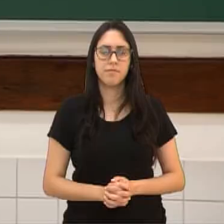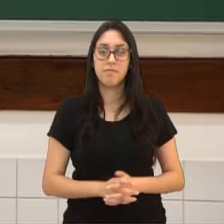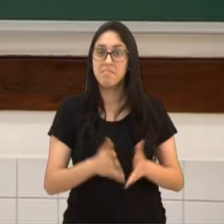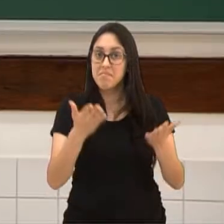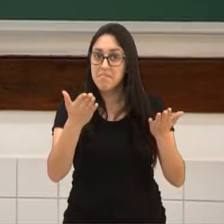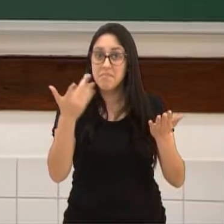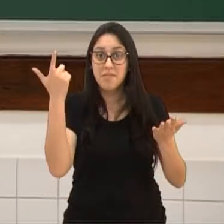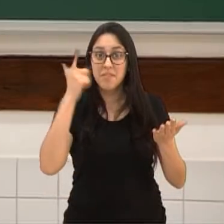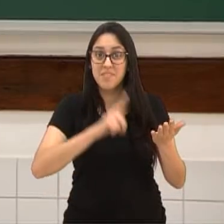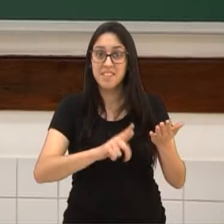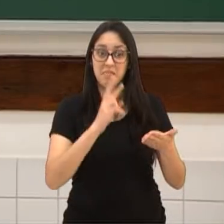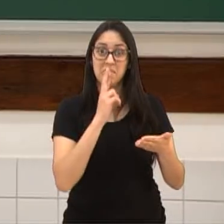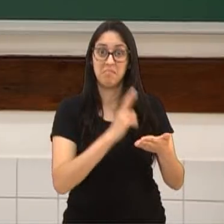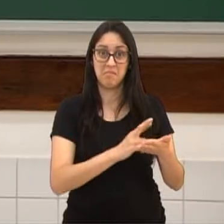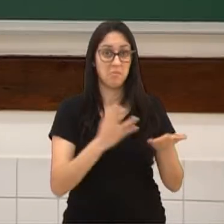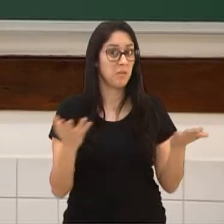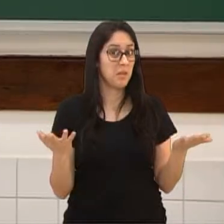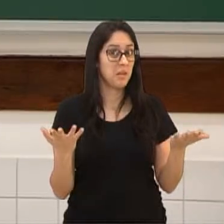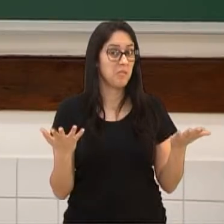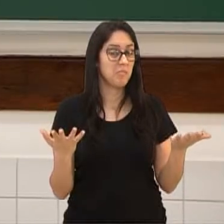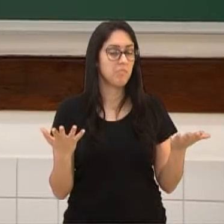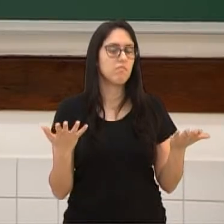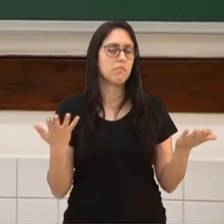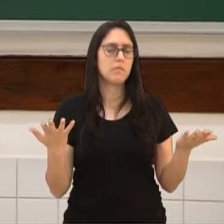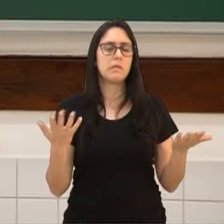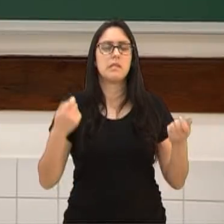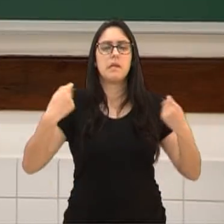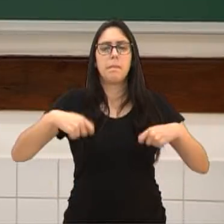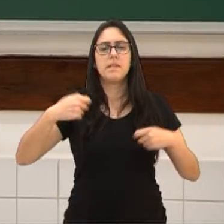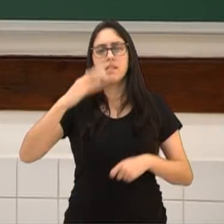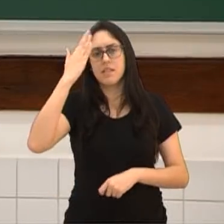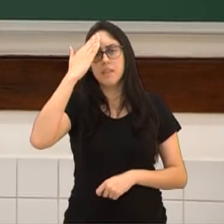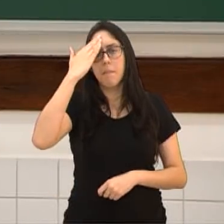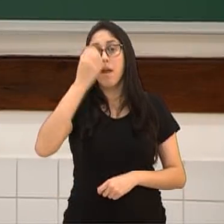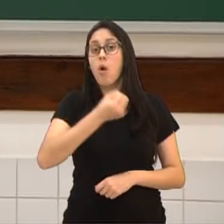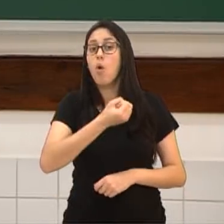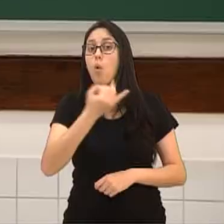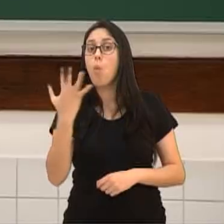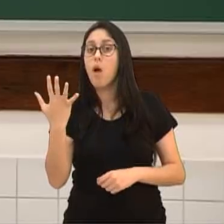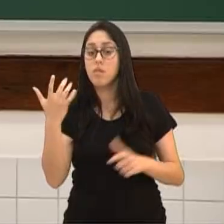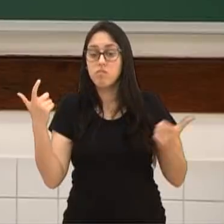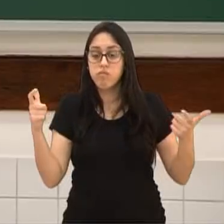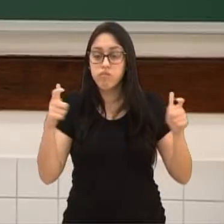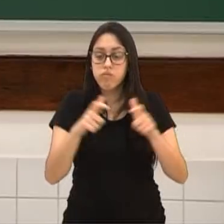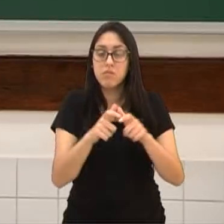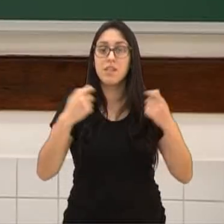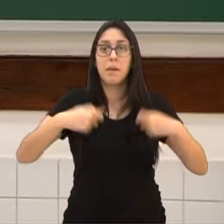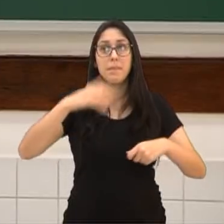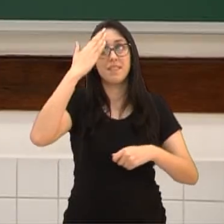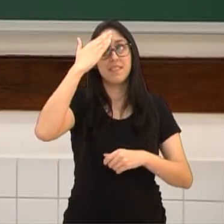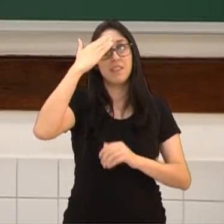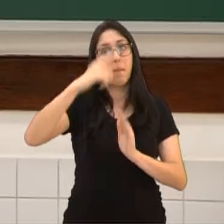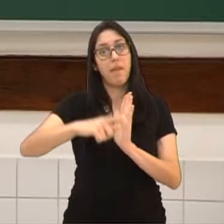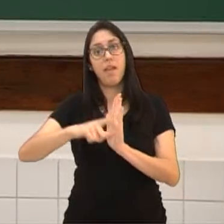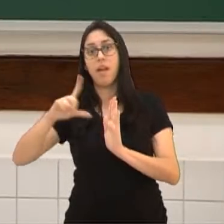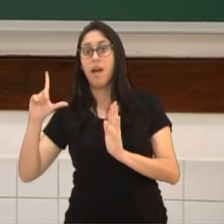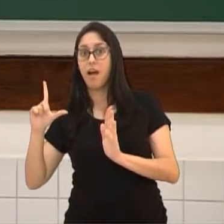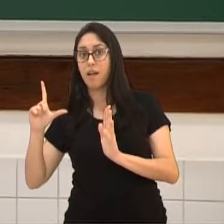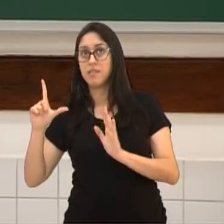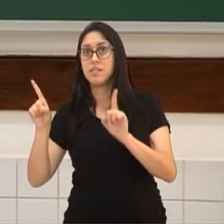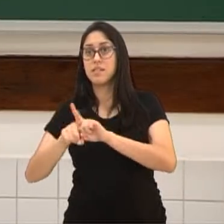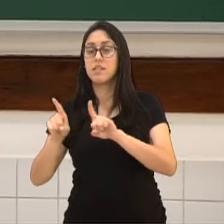Fez a conta? Então, se ele quer saber o quanto diminuiu, nós precisamos saber quanto tinha no começo, o volume, e quanto